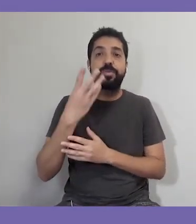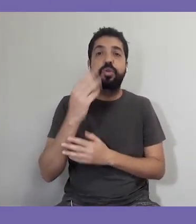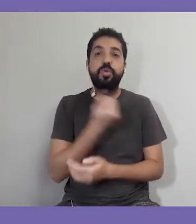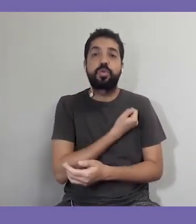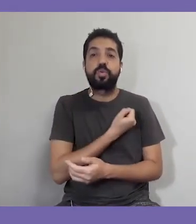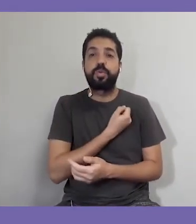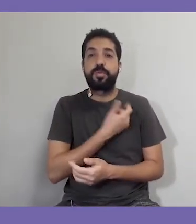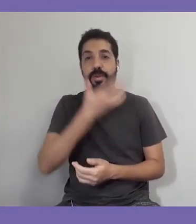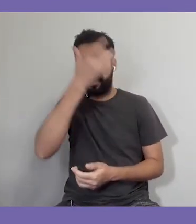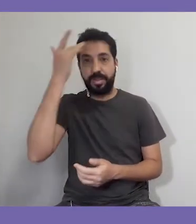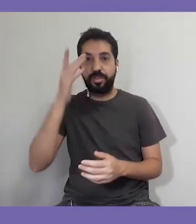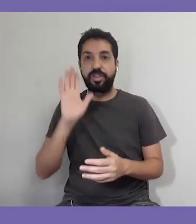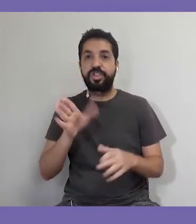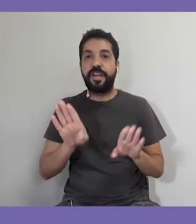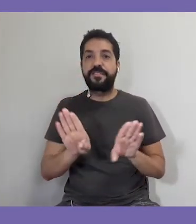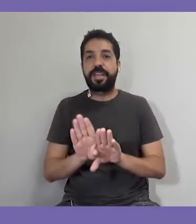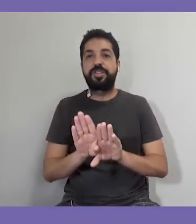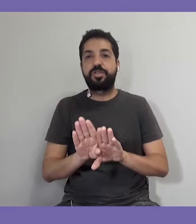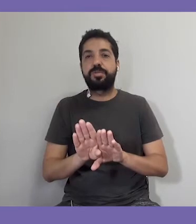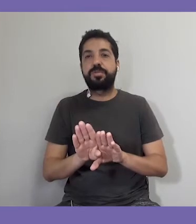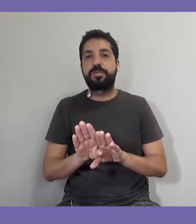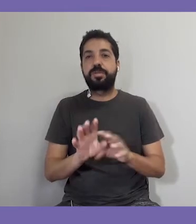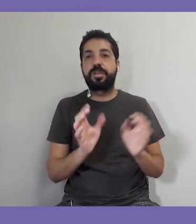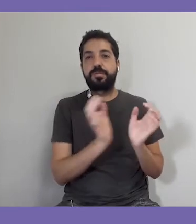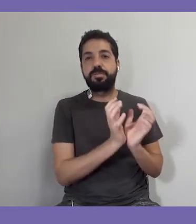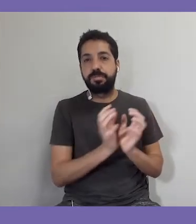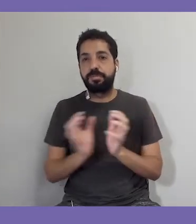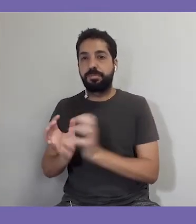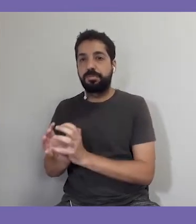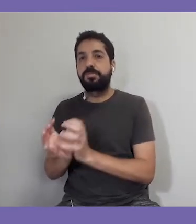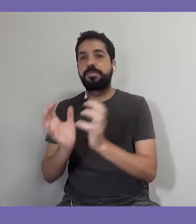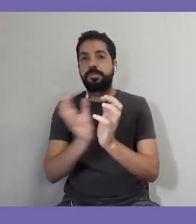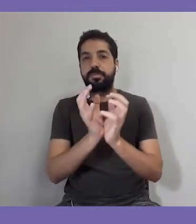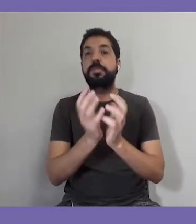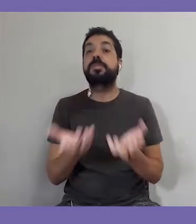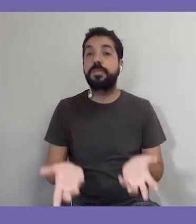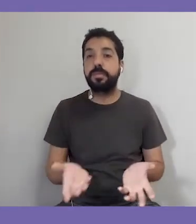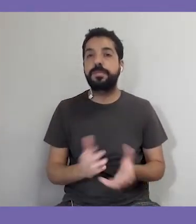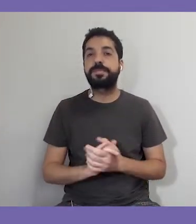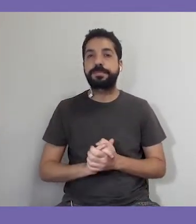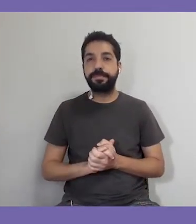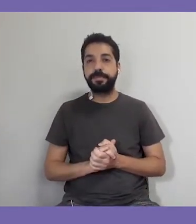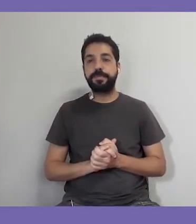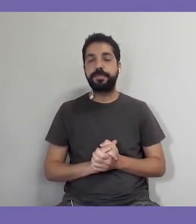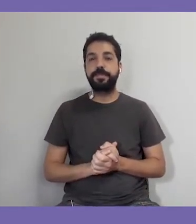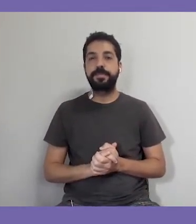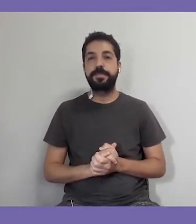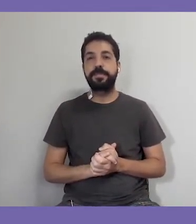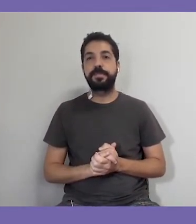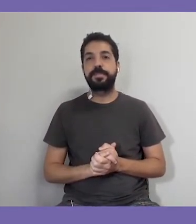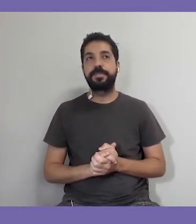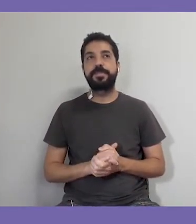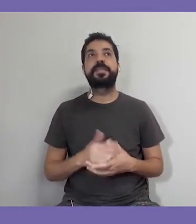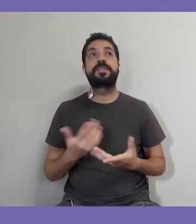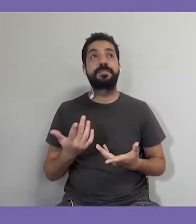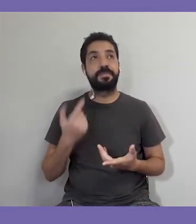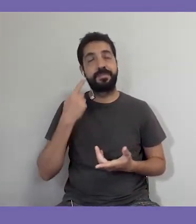uma quantidade de pessoas, né, para participar de cada equipe. E assim,